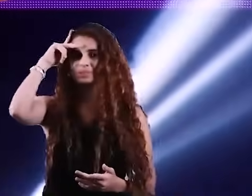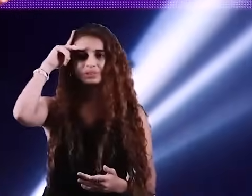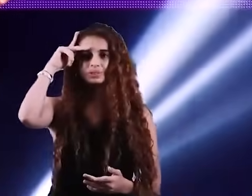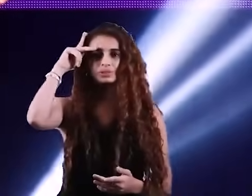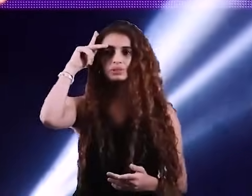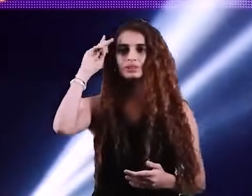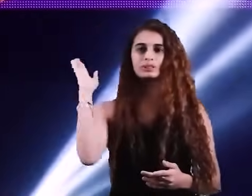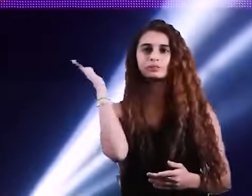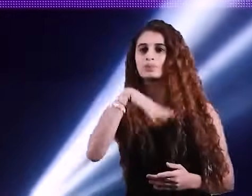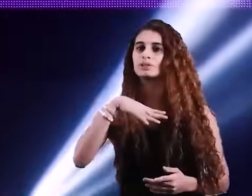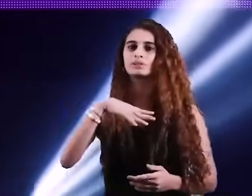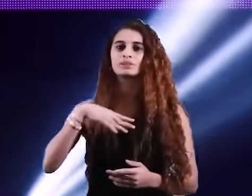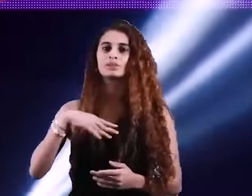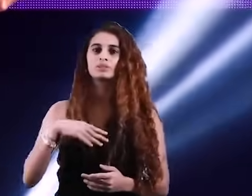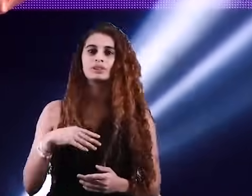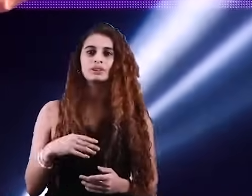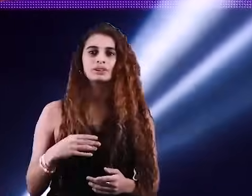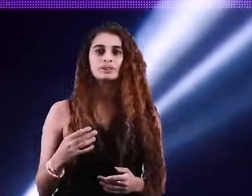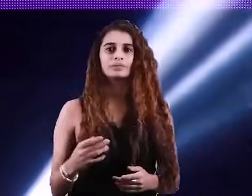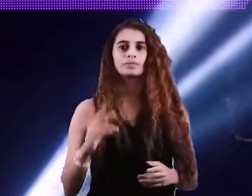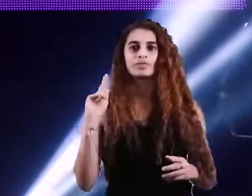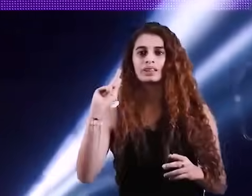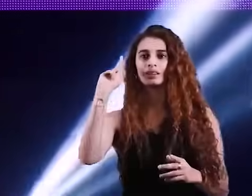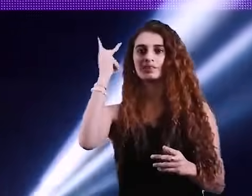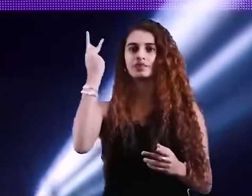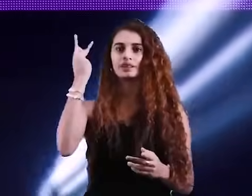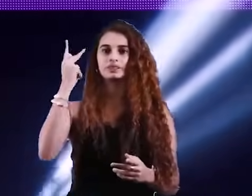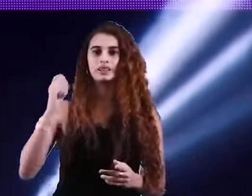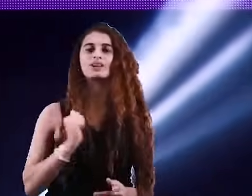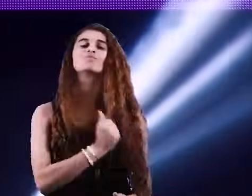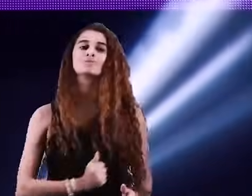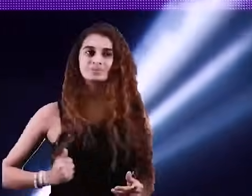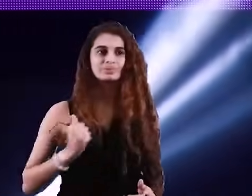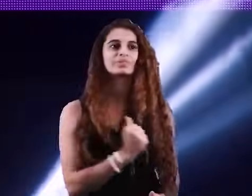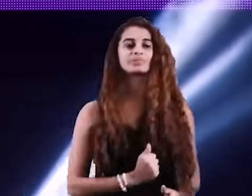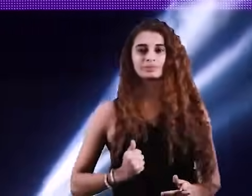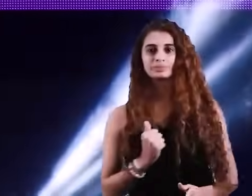Nabal que vença um Abigail.